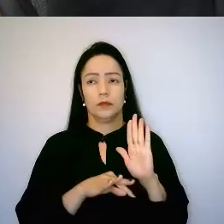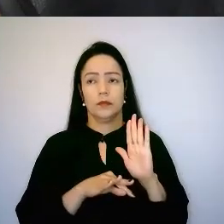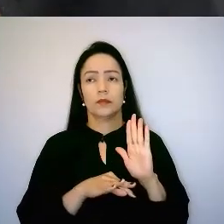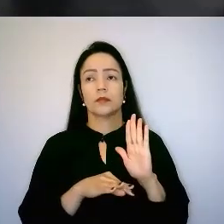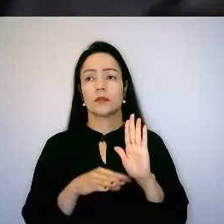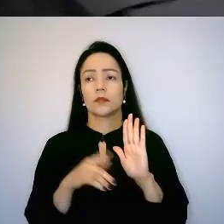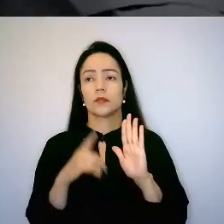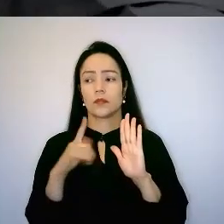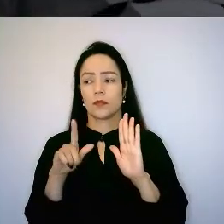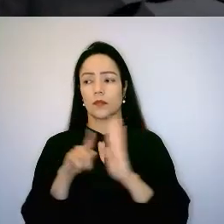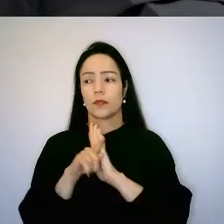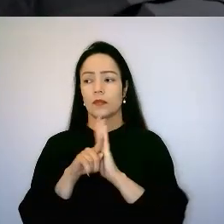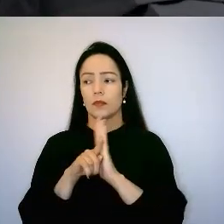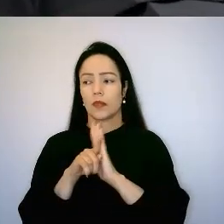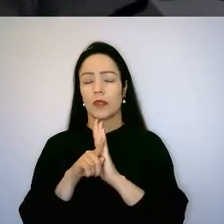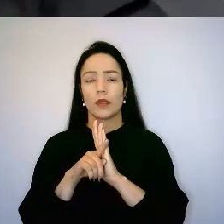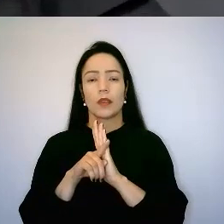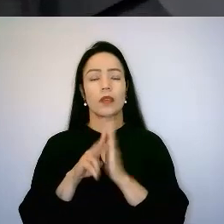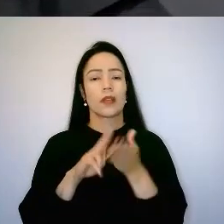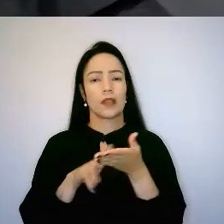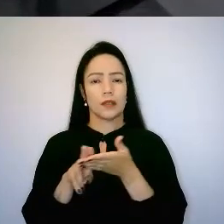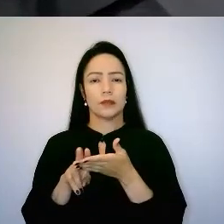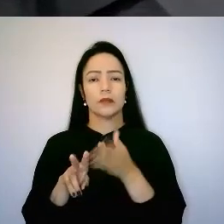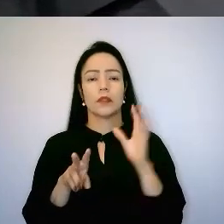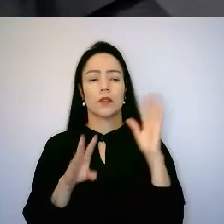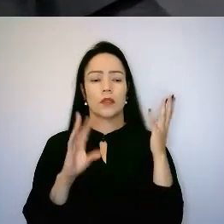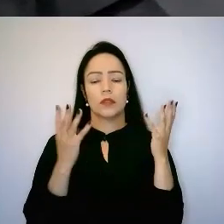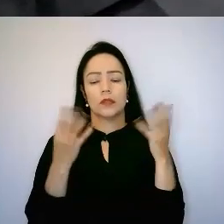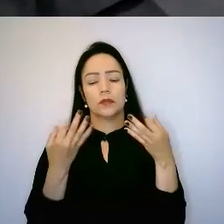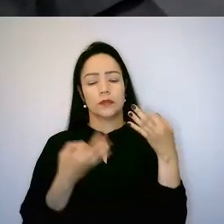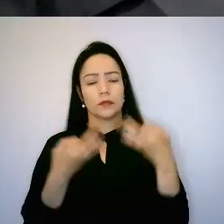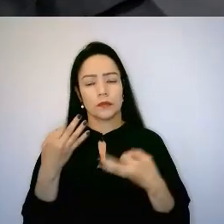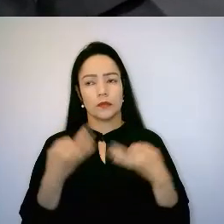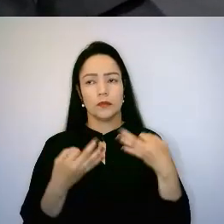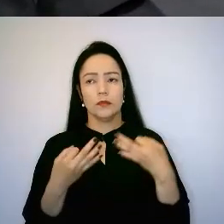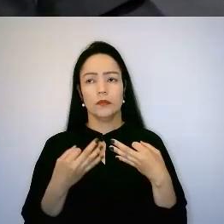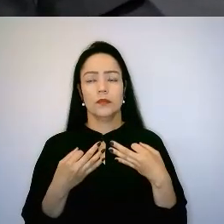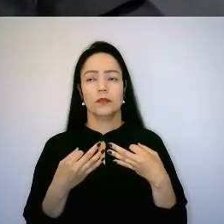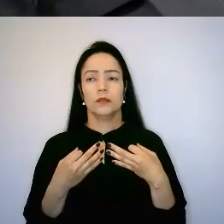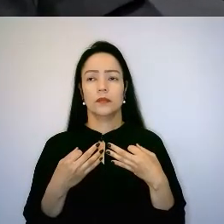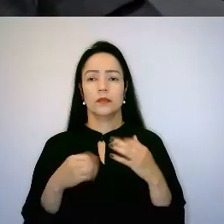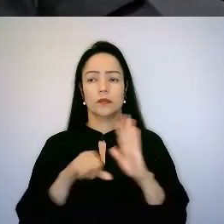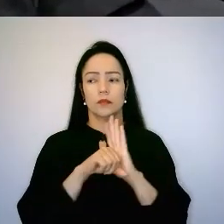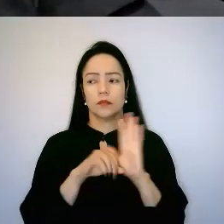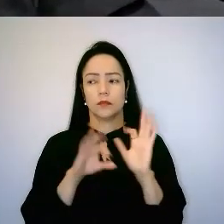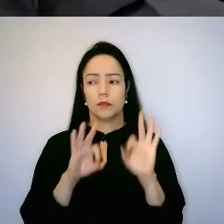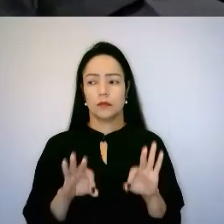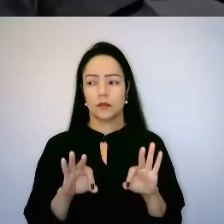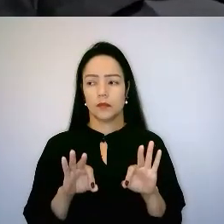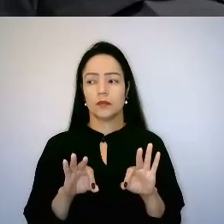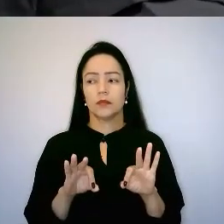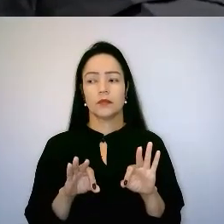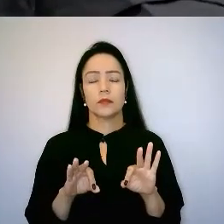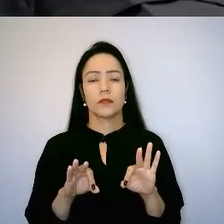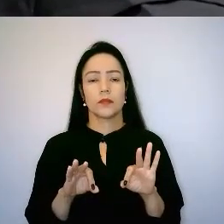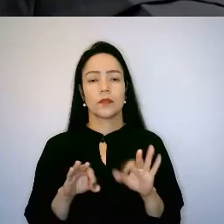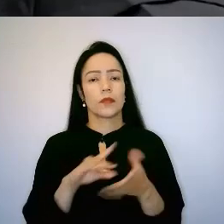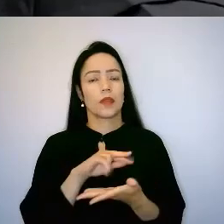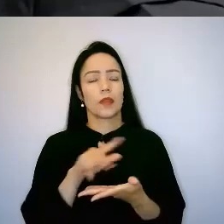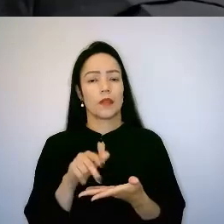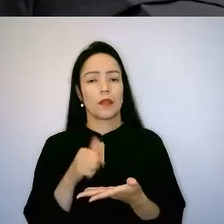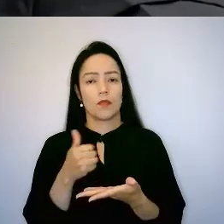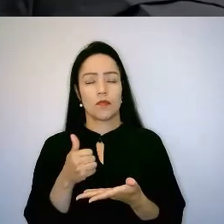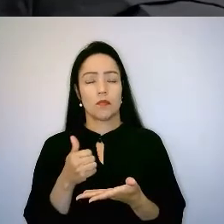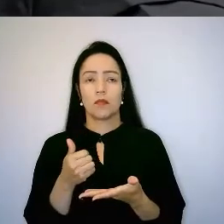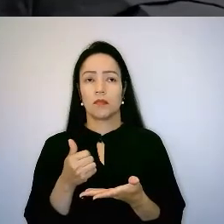ainda de ofício a questão das circunstâncias judiciais do crime Consumado e das qualificadoras no entanto eu não